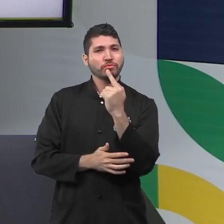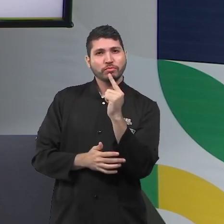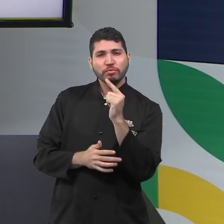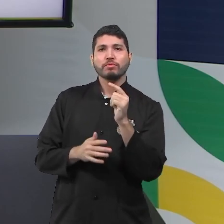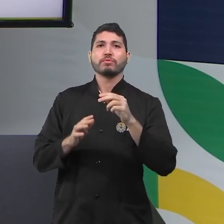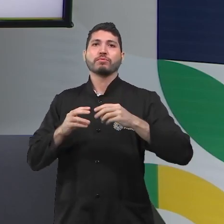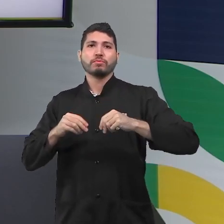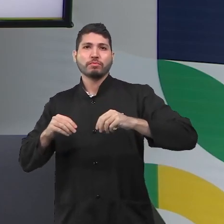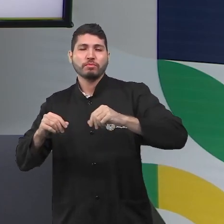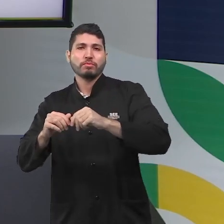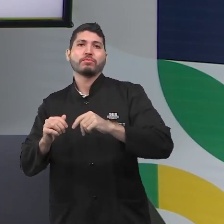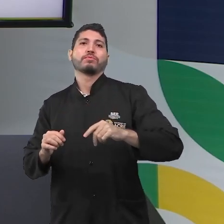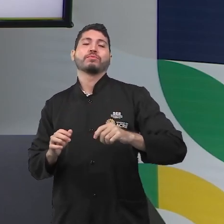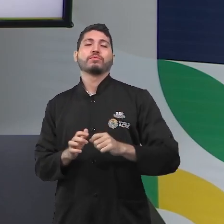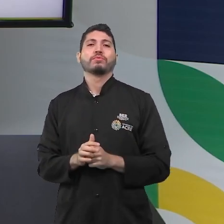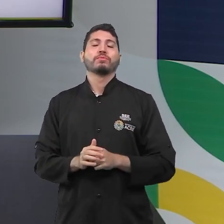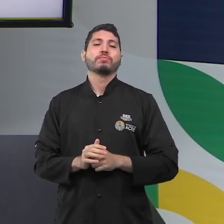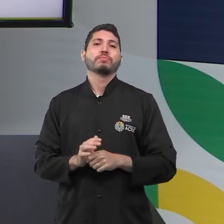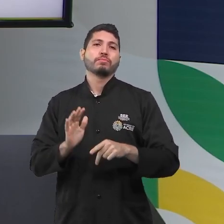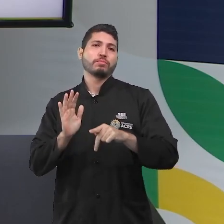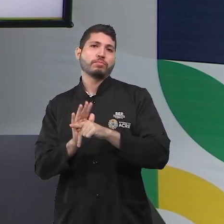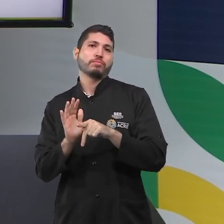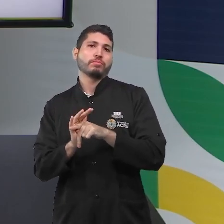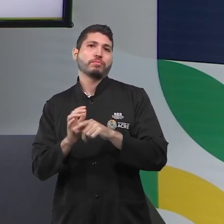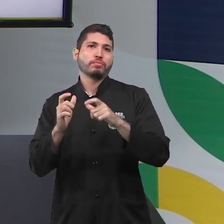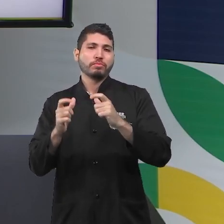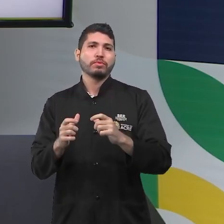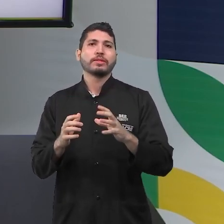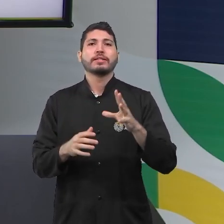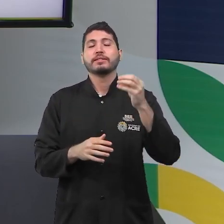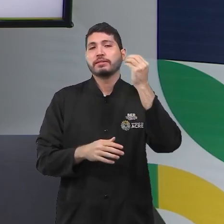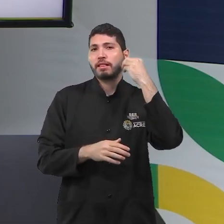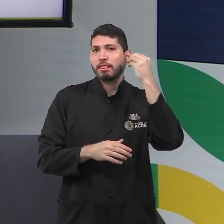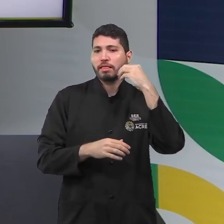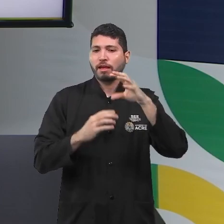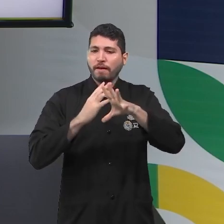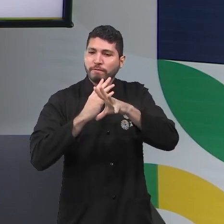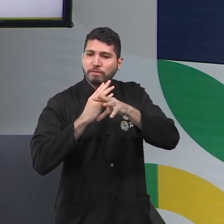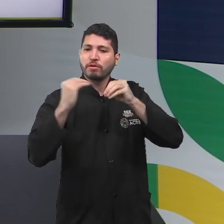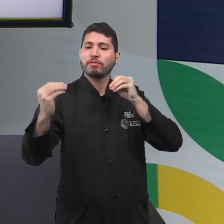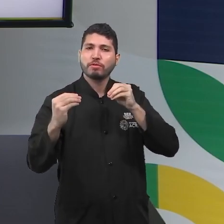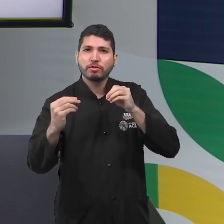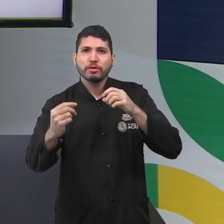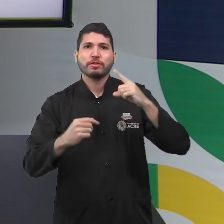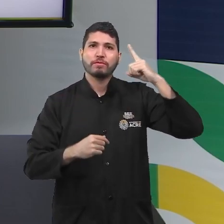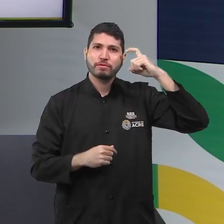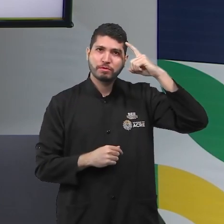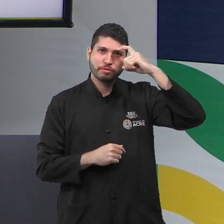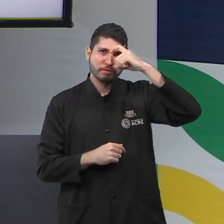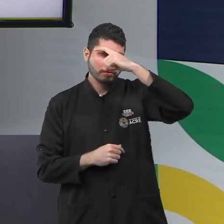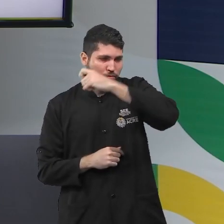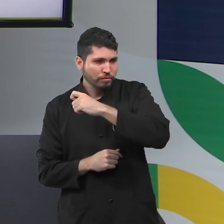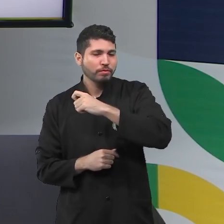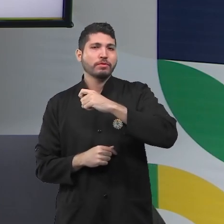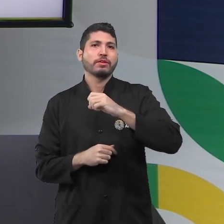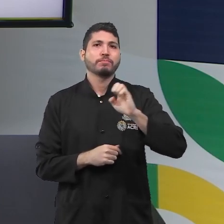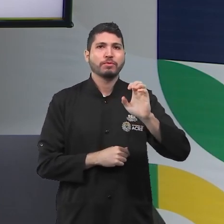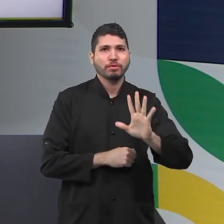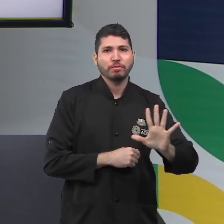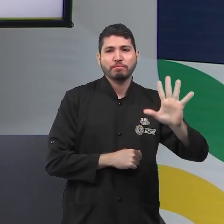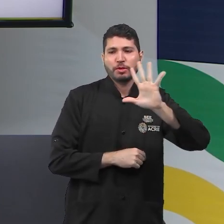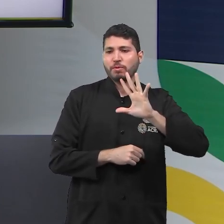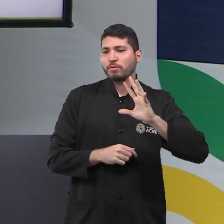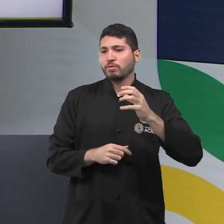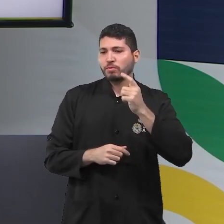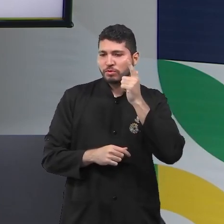território, facilitando as fugas, isso se tornou uma grande dificuldade para o colonizador. Desse